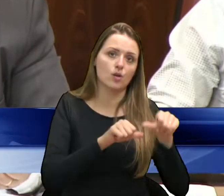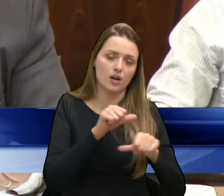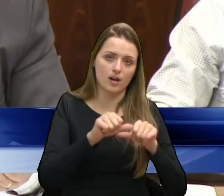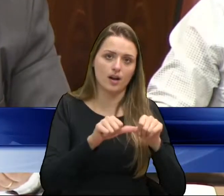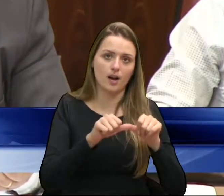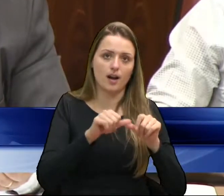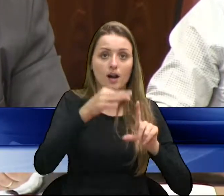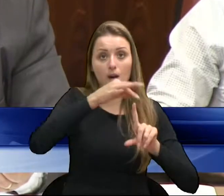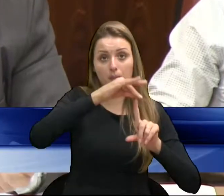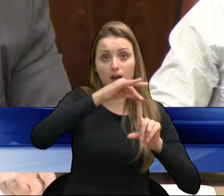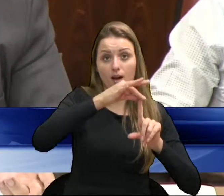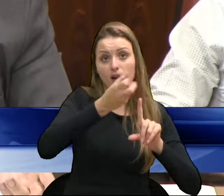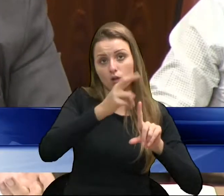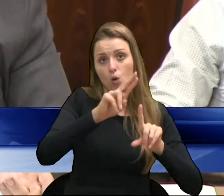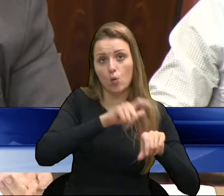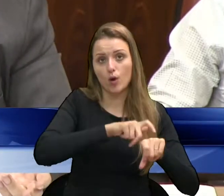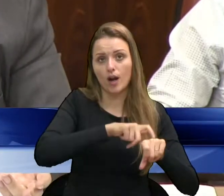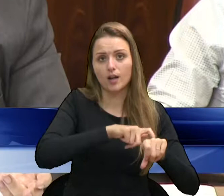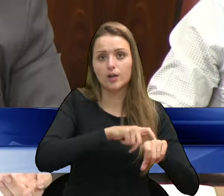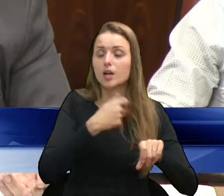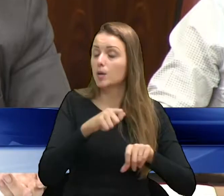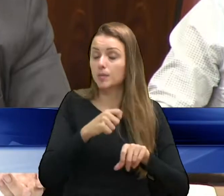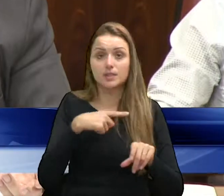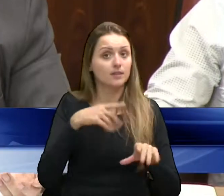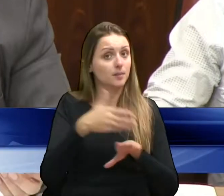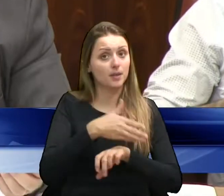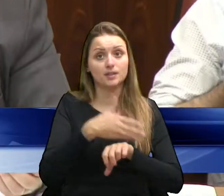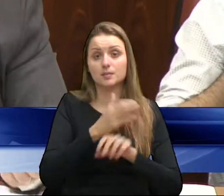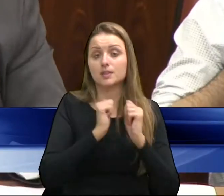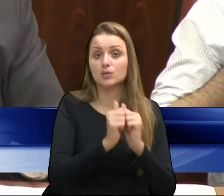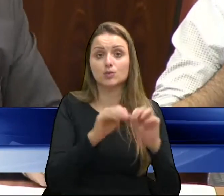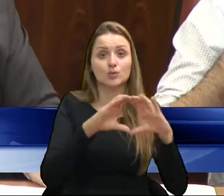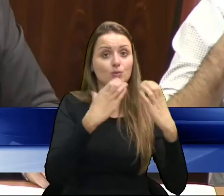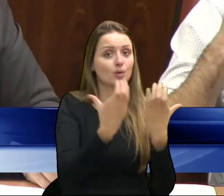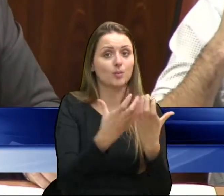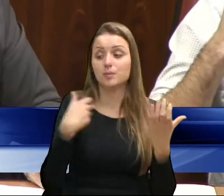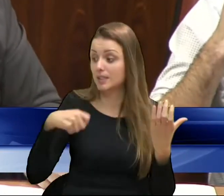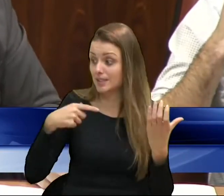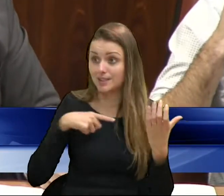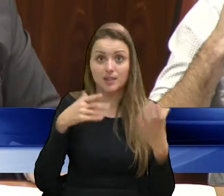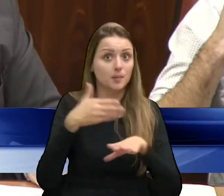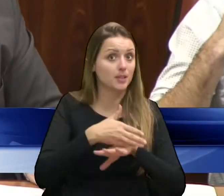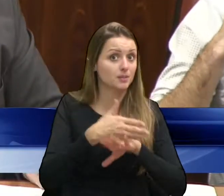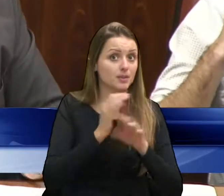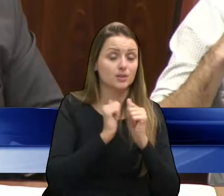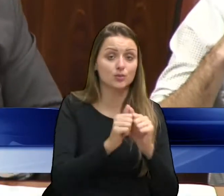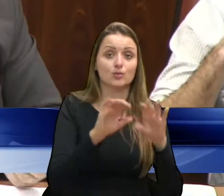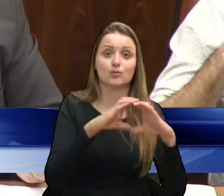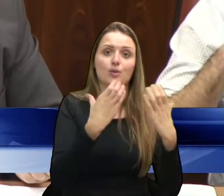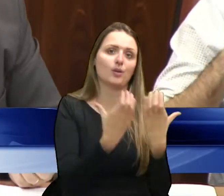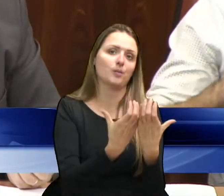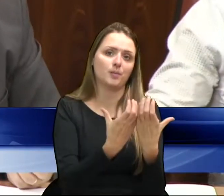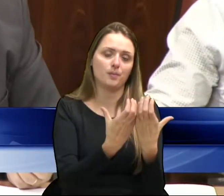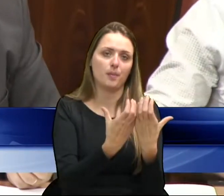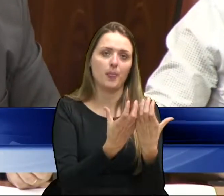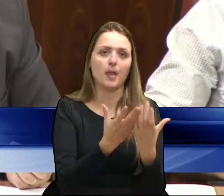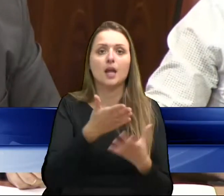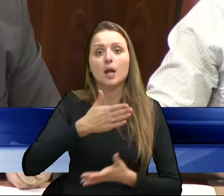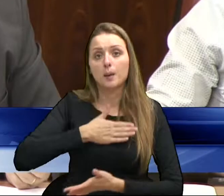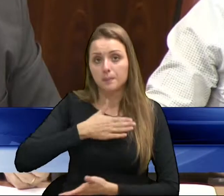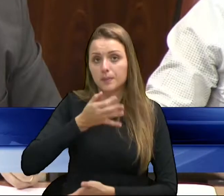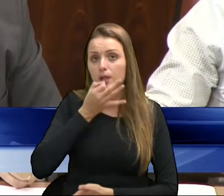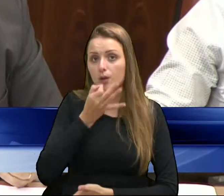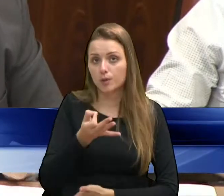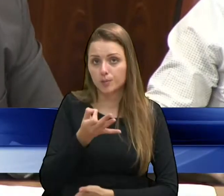de itinerário, eu acho que ela tem que ser ouvida. Não é? Ela tem que ser ouvida, vereador. Então, a sugestão que eu